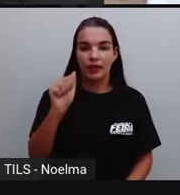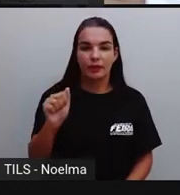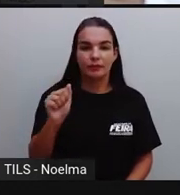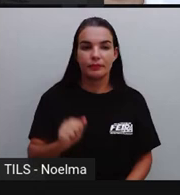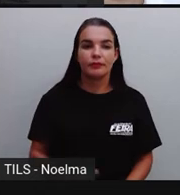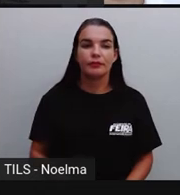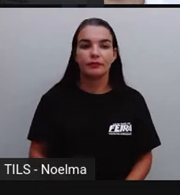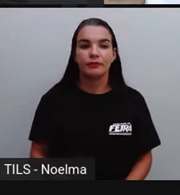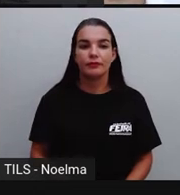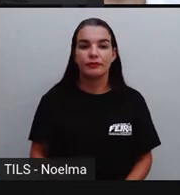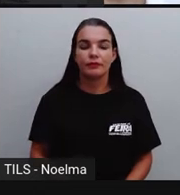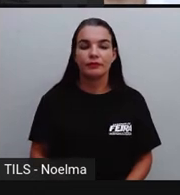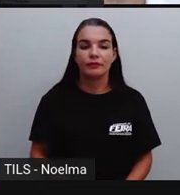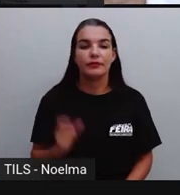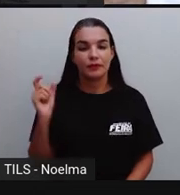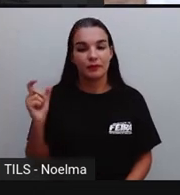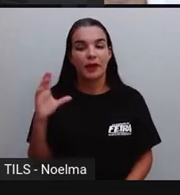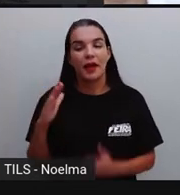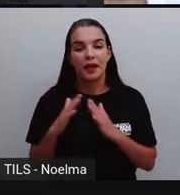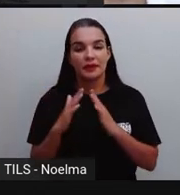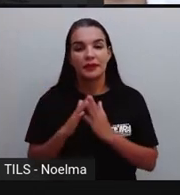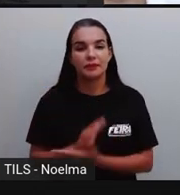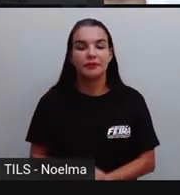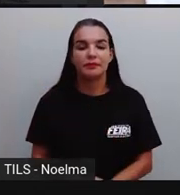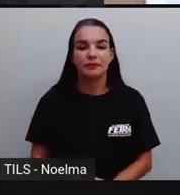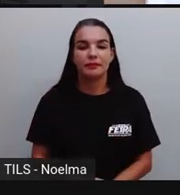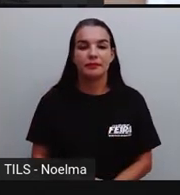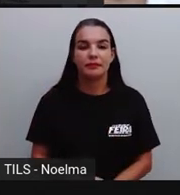casa, olha lá a nossa palavrinha, casa,